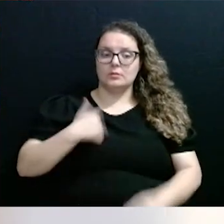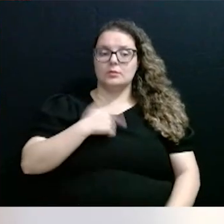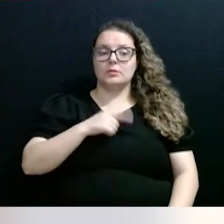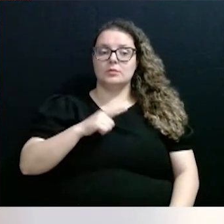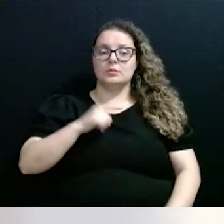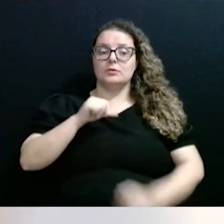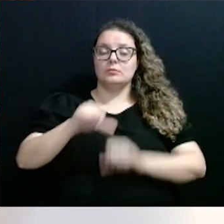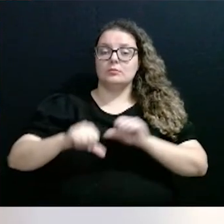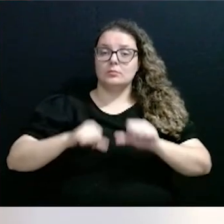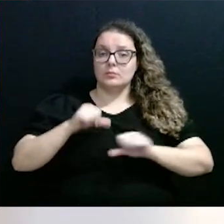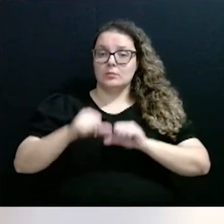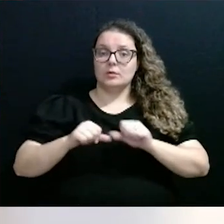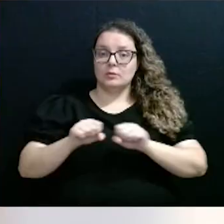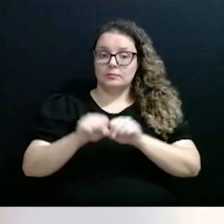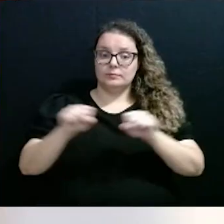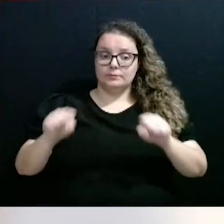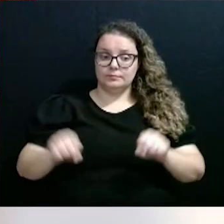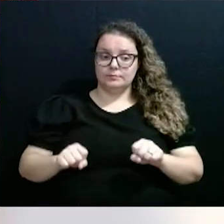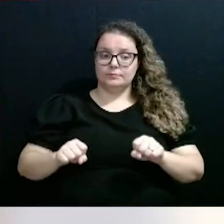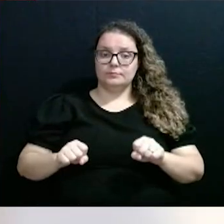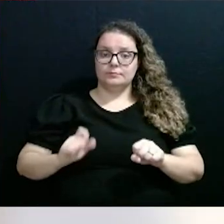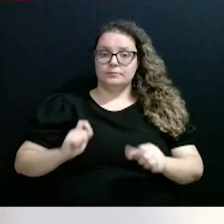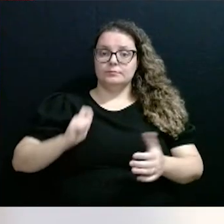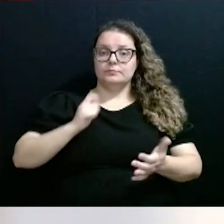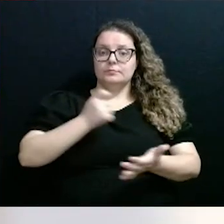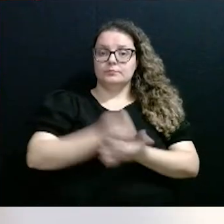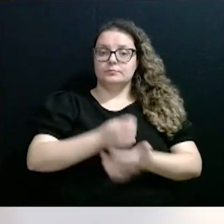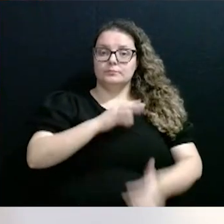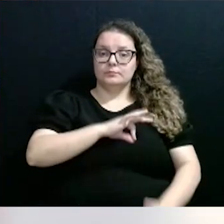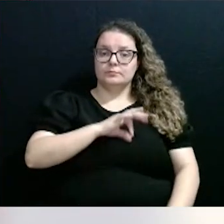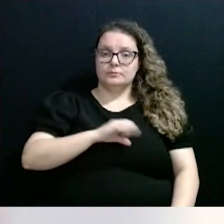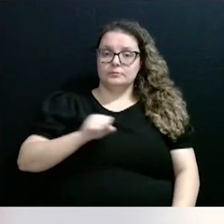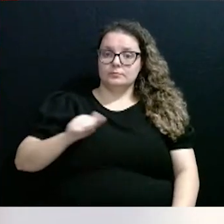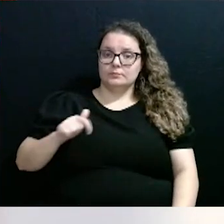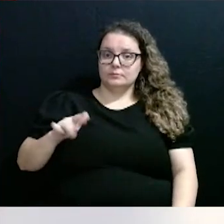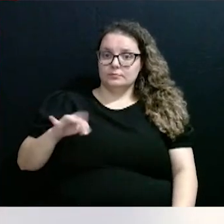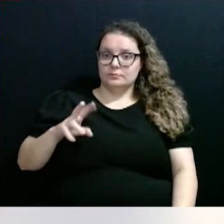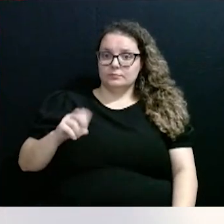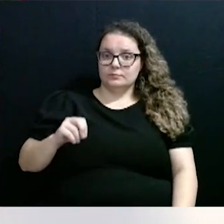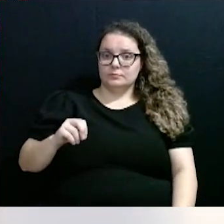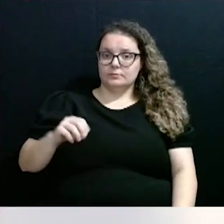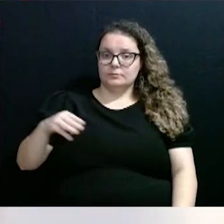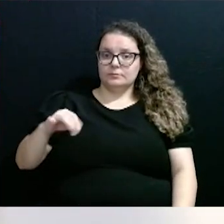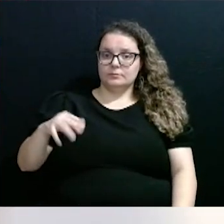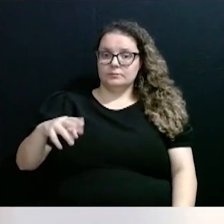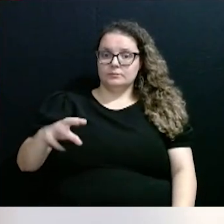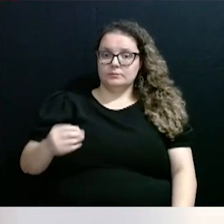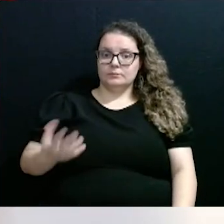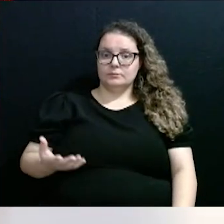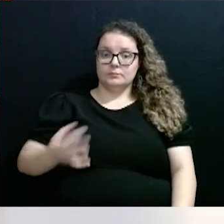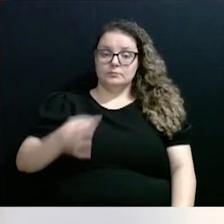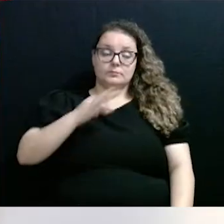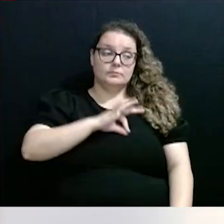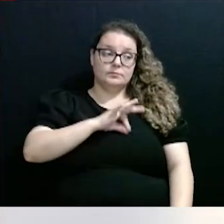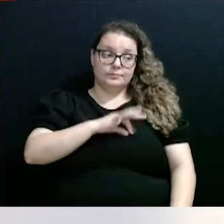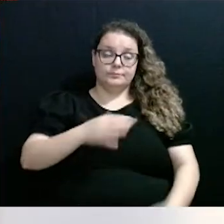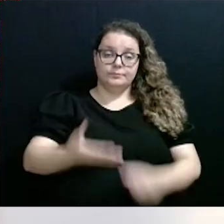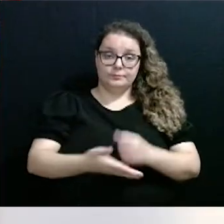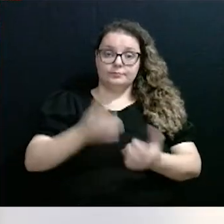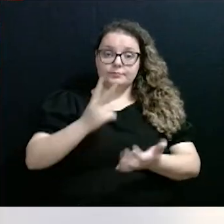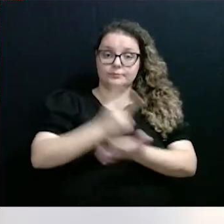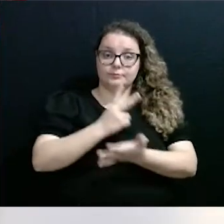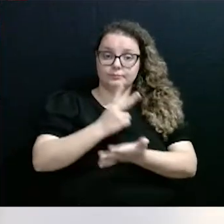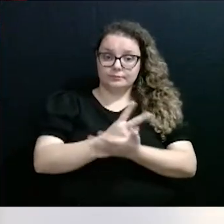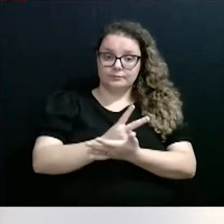uma mudança no sistema do pagamento do salário mínimo, do valor do salário mínimo. Então, o salário mínimo, ele sempre era